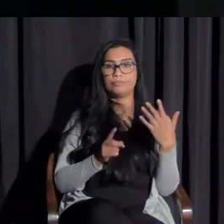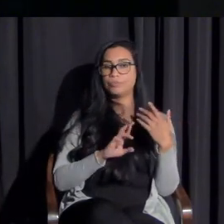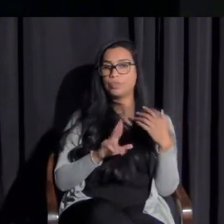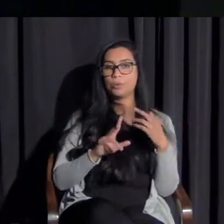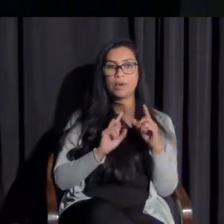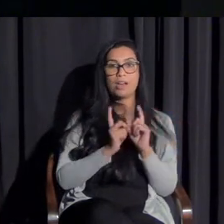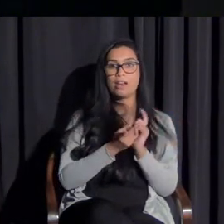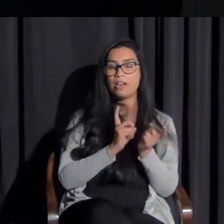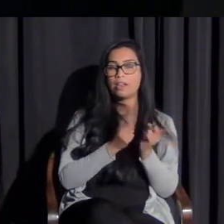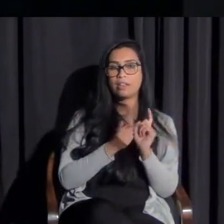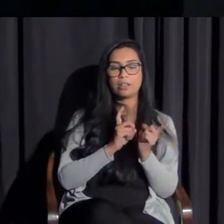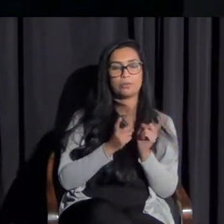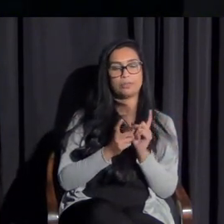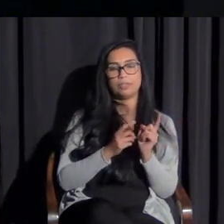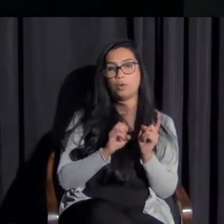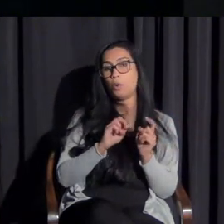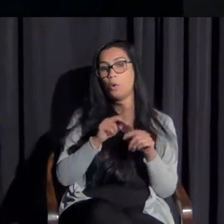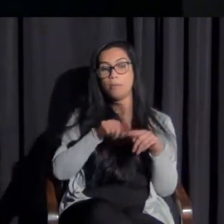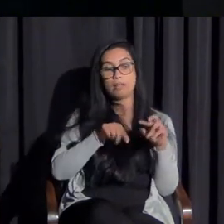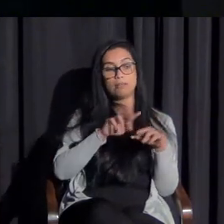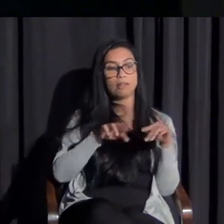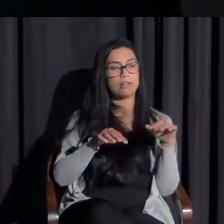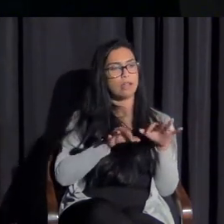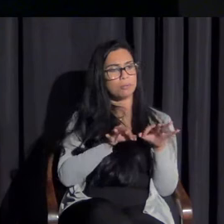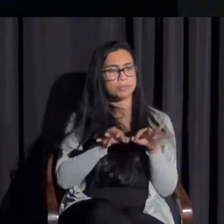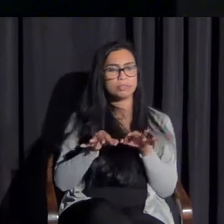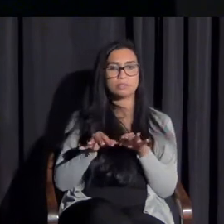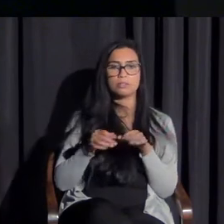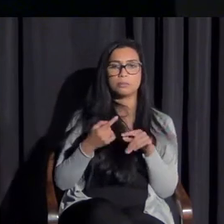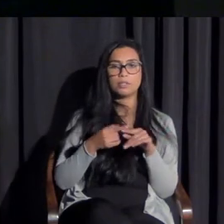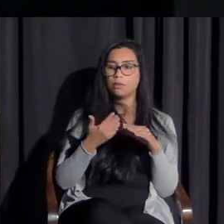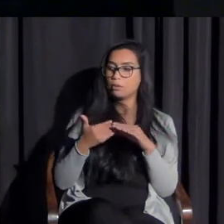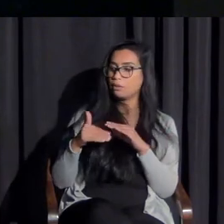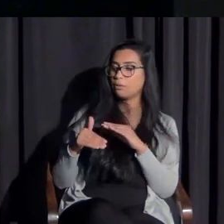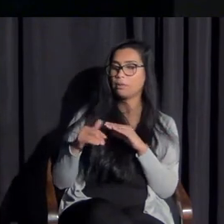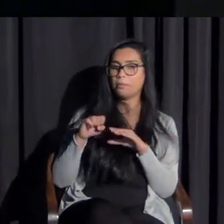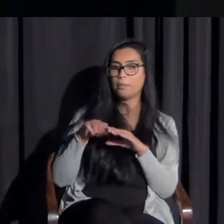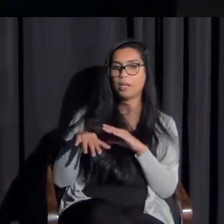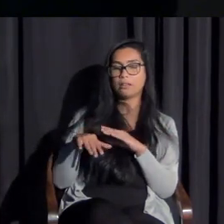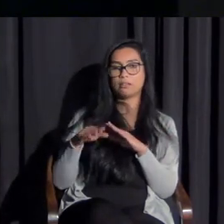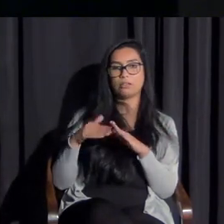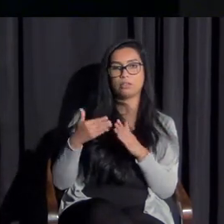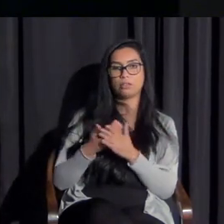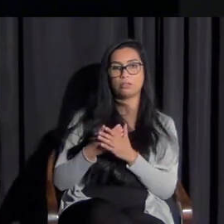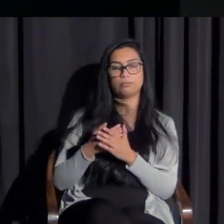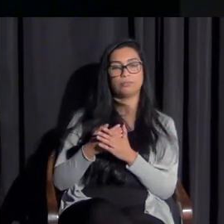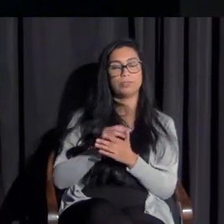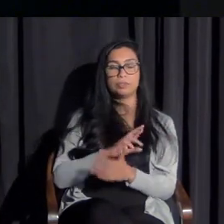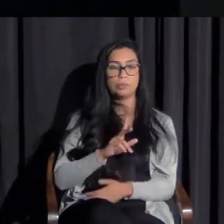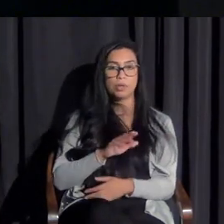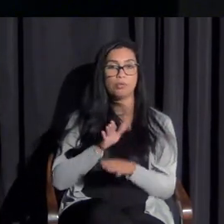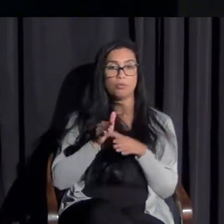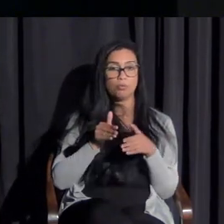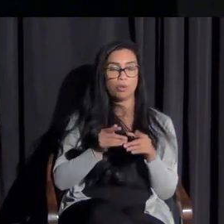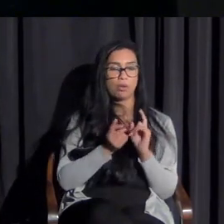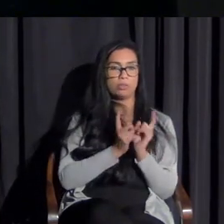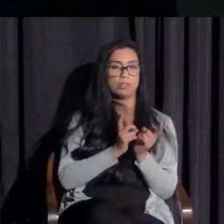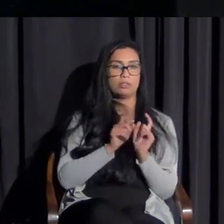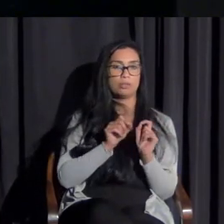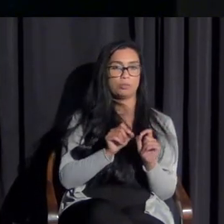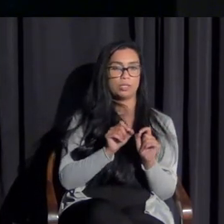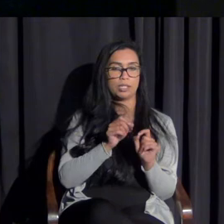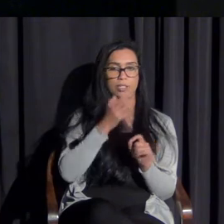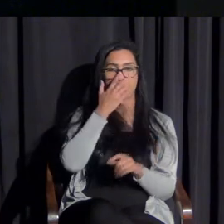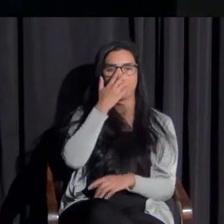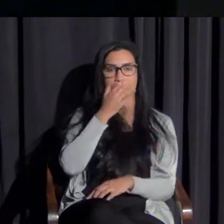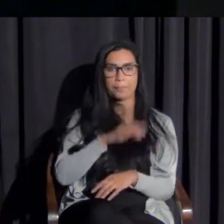um material organizado ou qualquer outra coisa do tipo, né? A gente parte do princípio de que quem fez formação